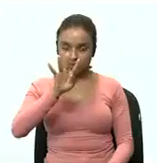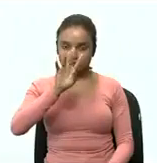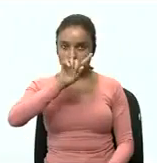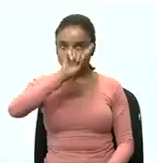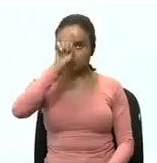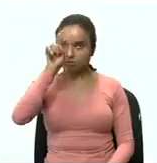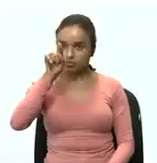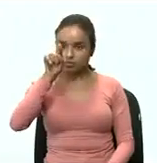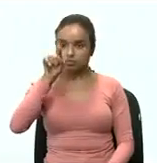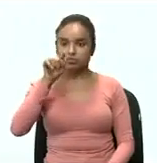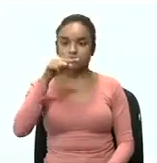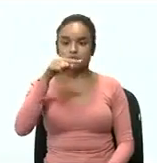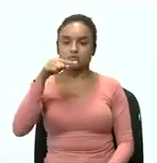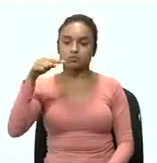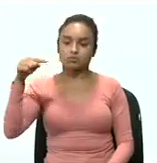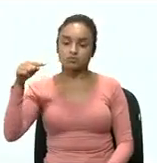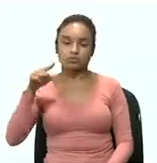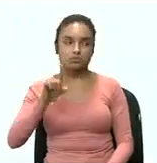sobre 1